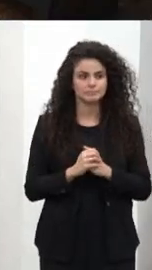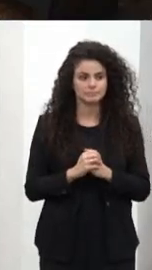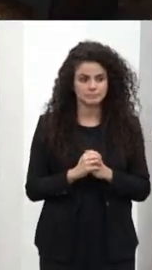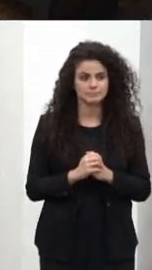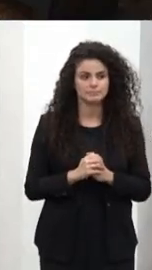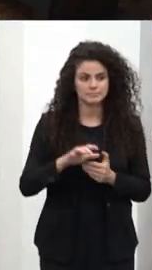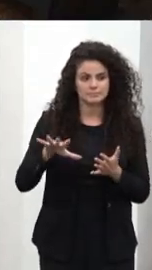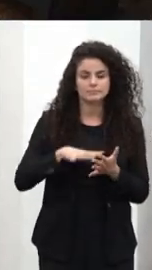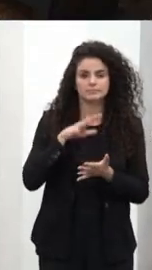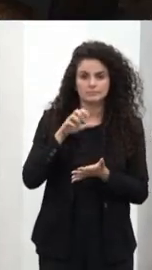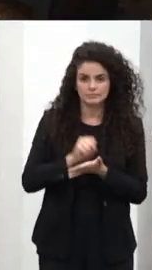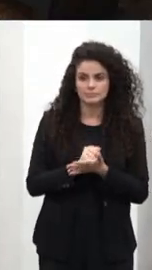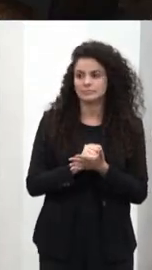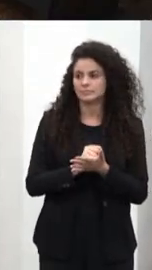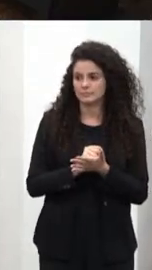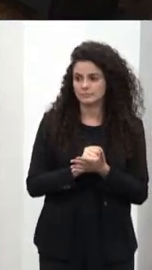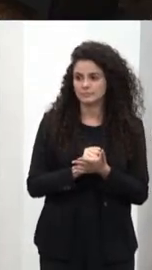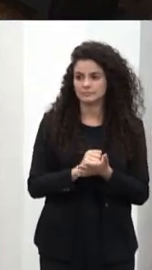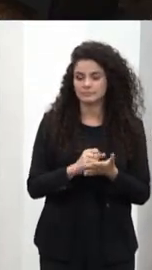registrado